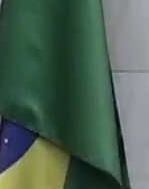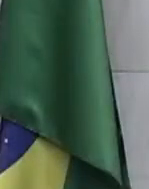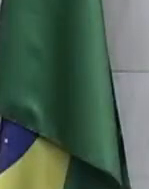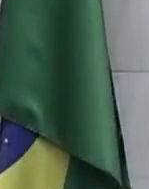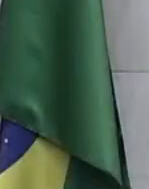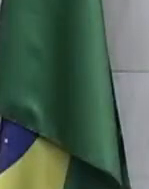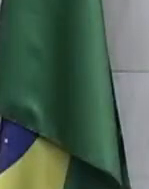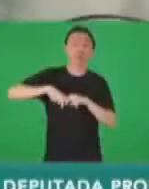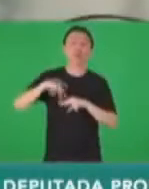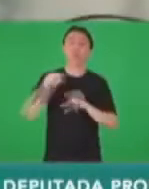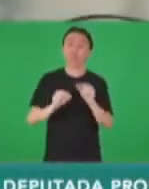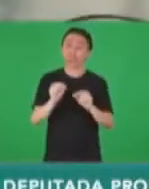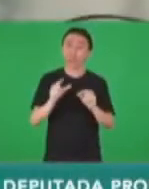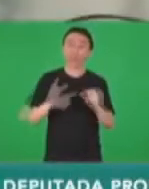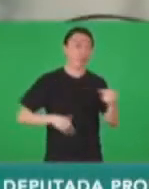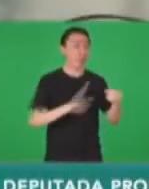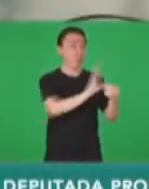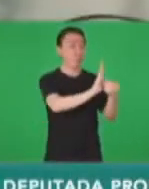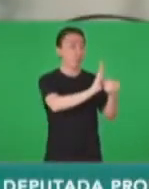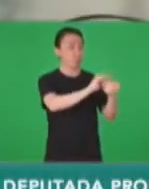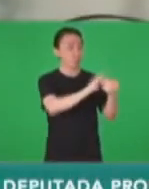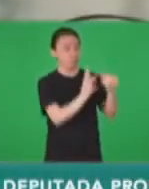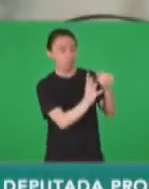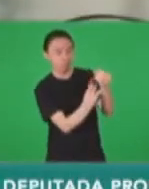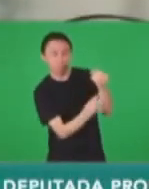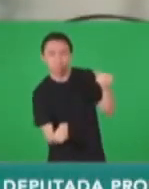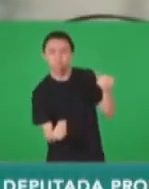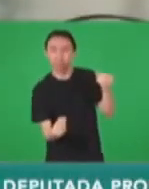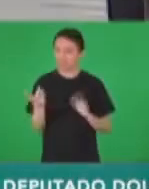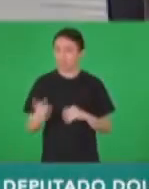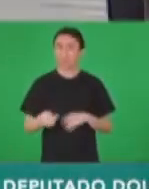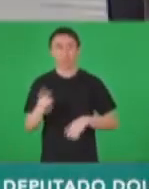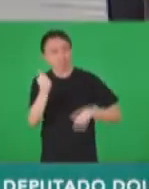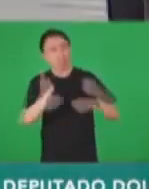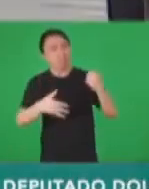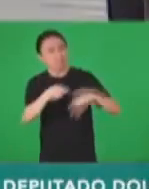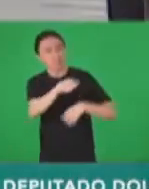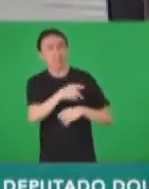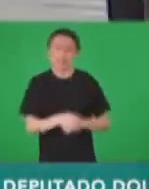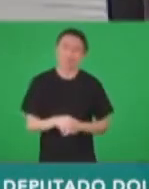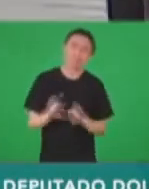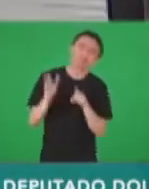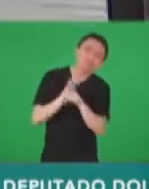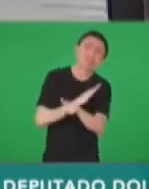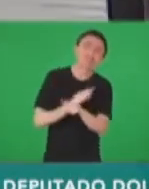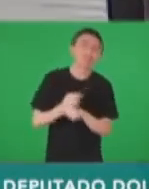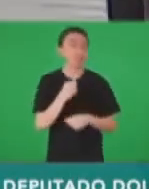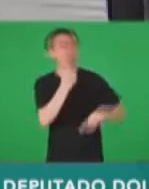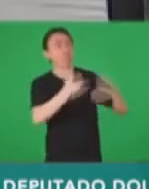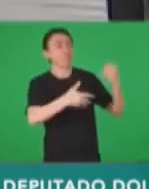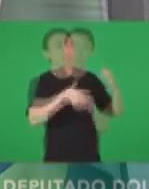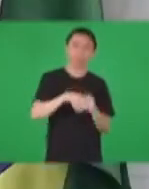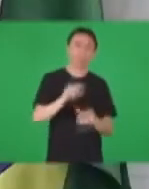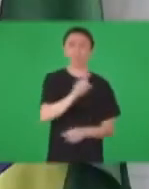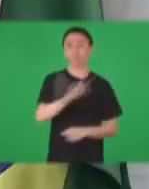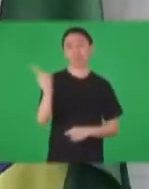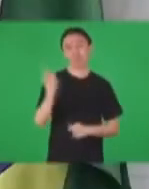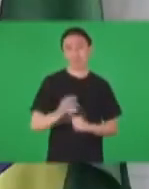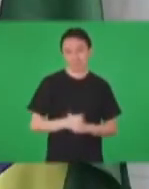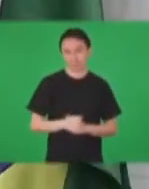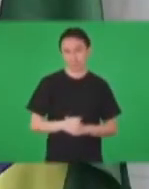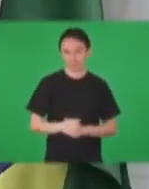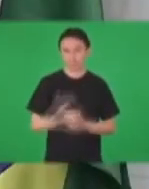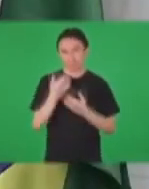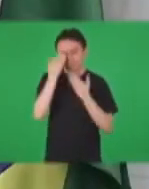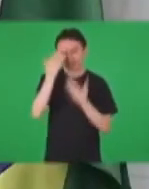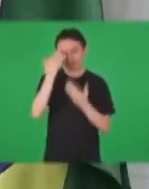251 de 2021, que dispõe sobre a criação de unidades regionais de saneamento básico no estado de São Paulo. A